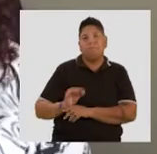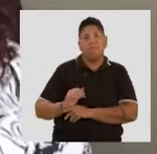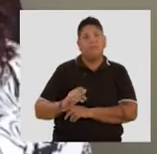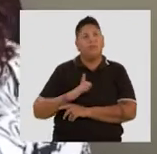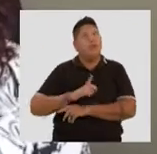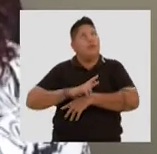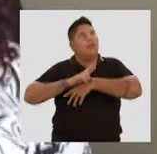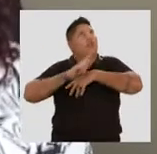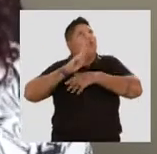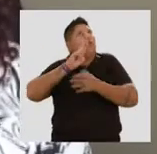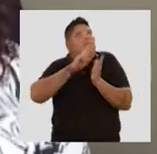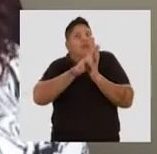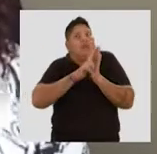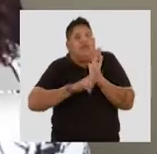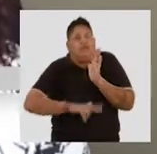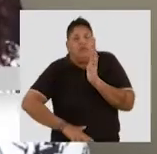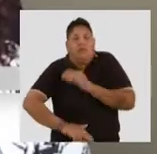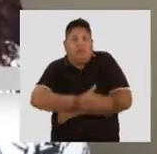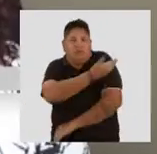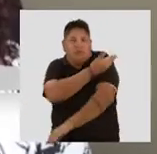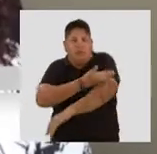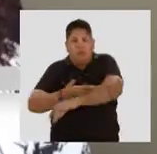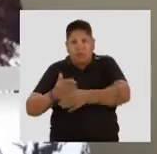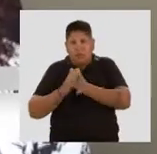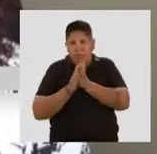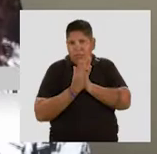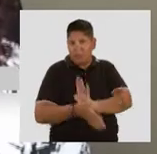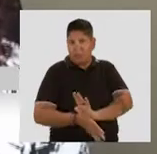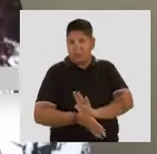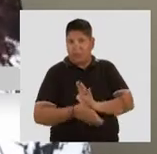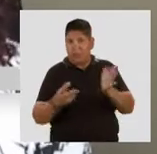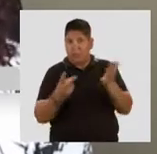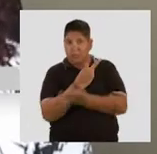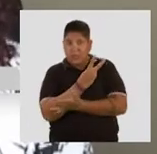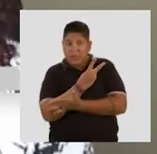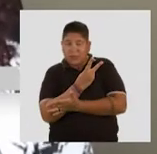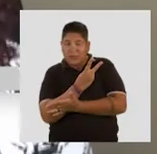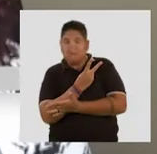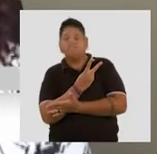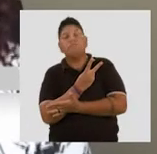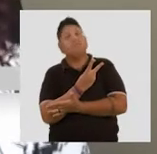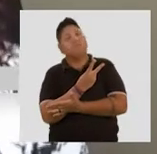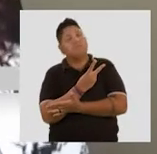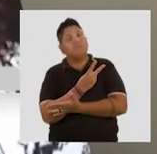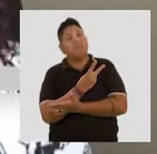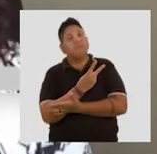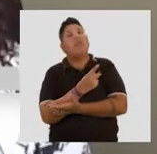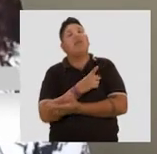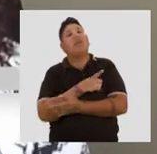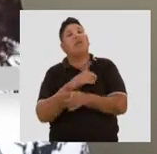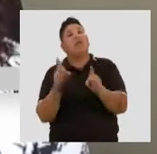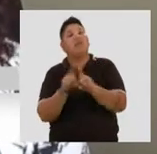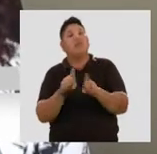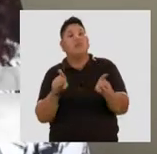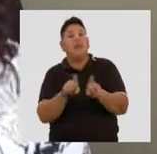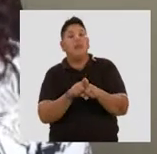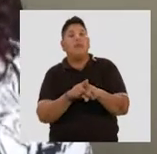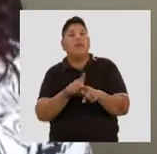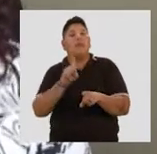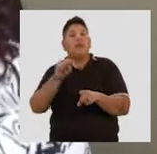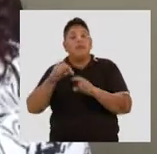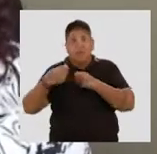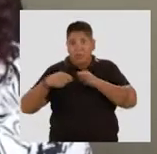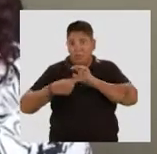justiça. Há muitas condutas discriminatórias ocorrendo e demandam a denúncia, né? Por outro lado,